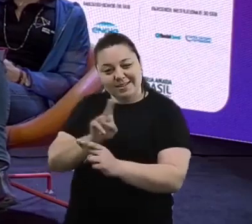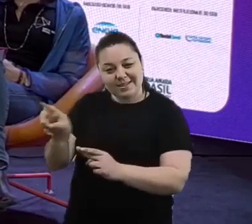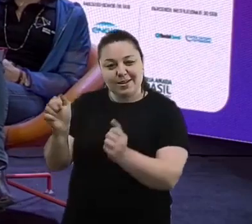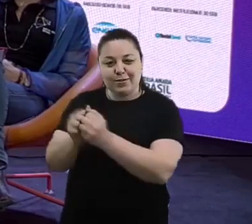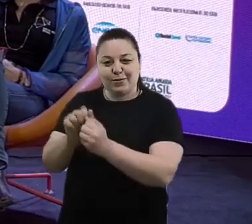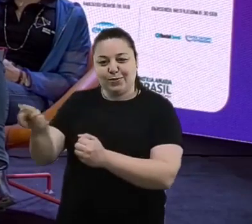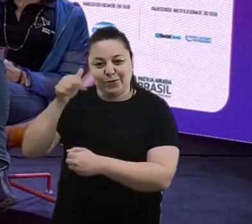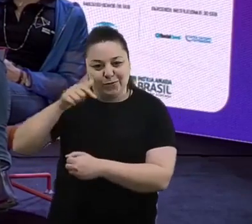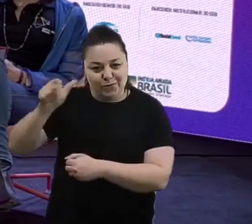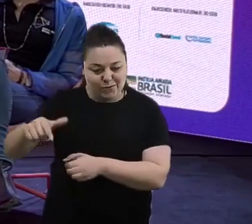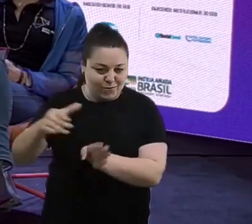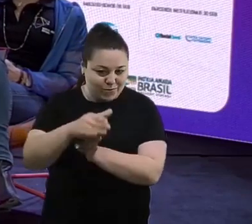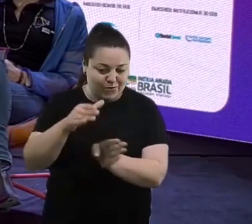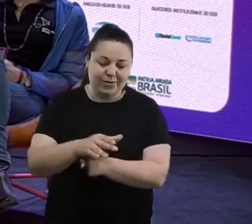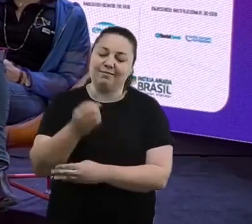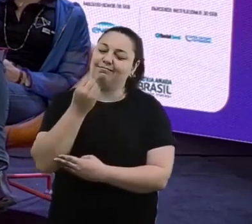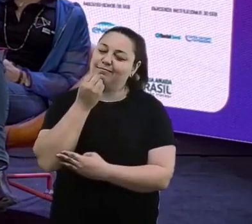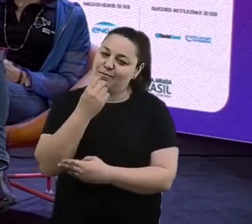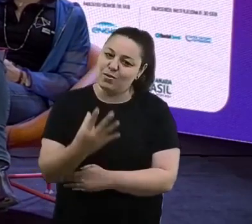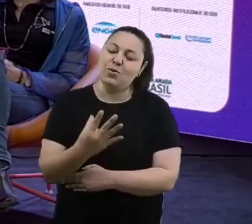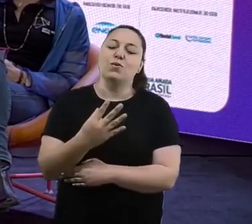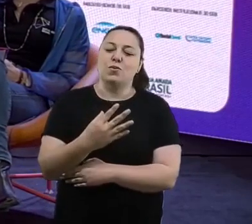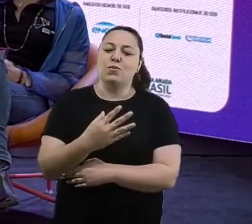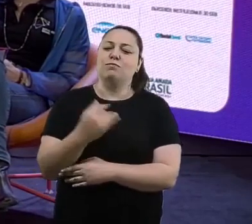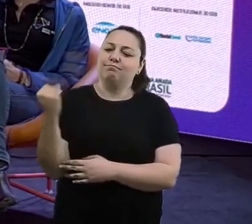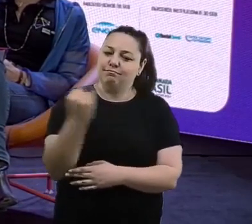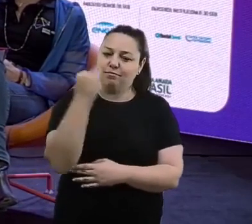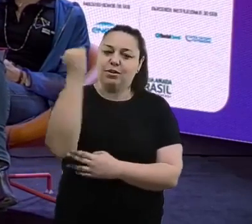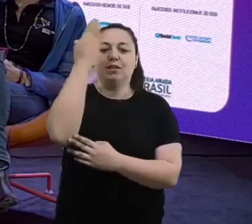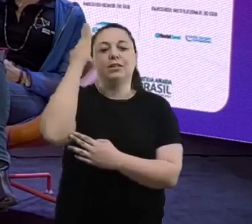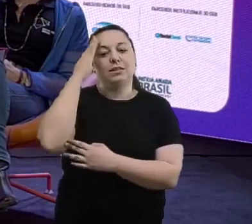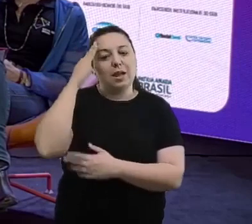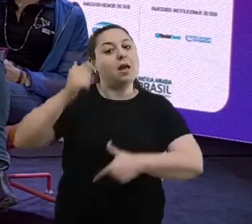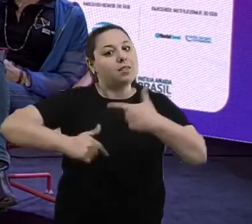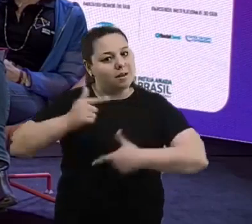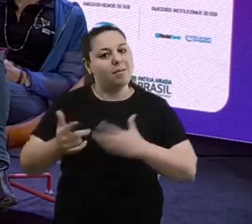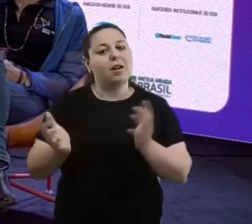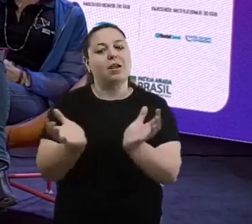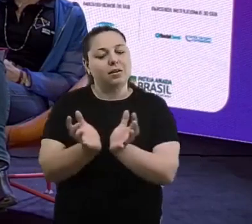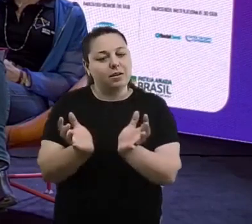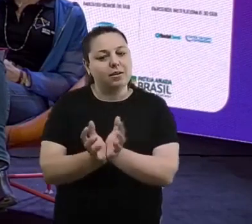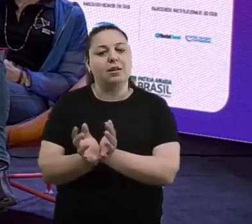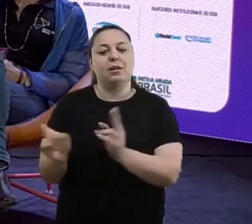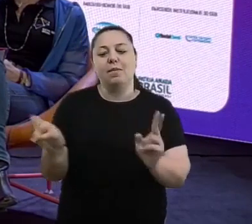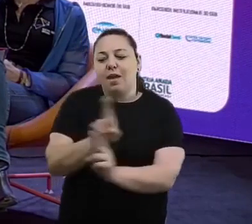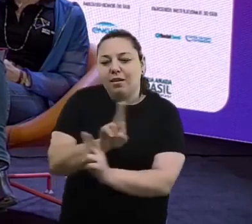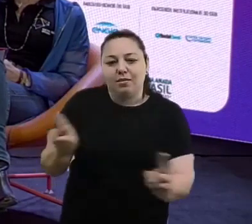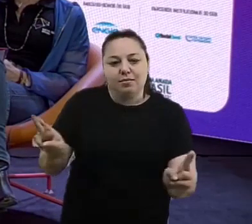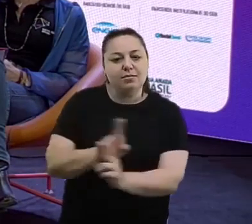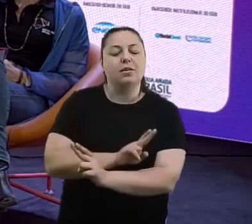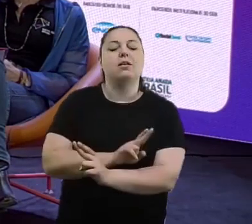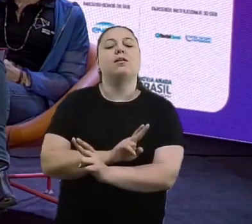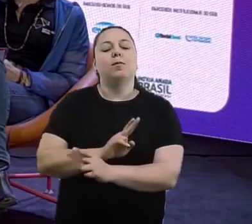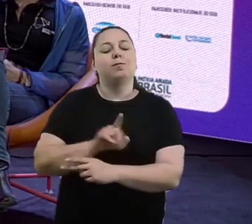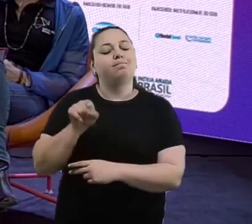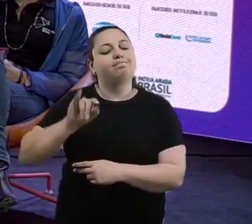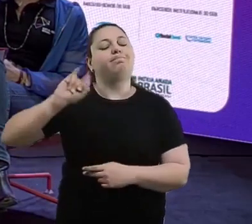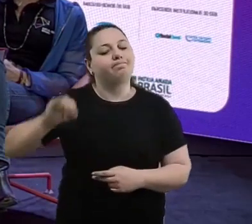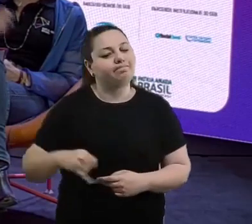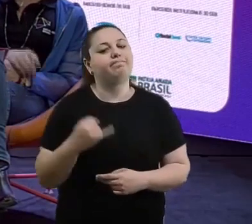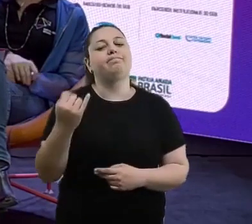desses abates, e aí nós fomos um pouco mais ousados e trabalhamos com uma previsão, né, para os próximos 30, 60,